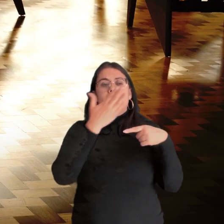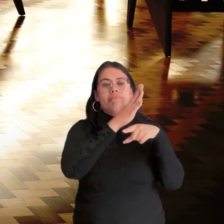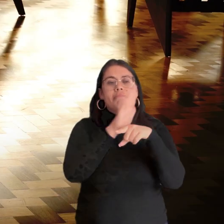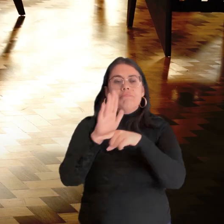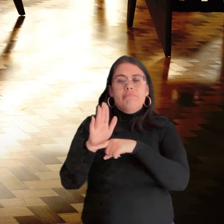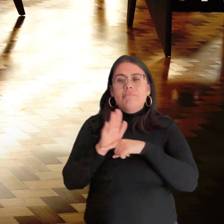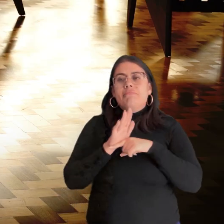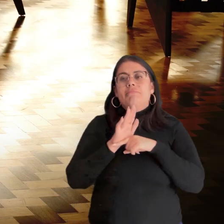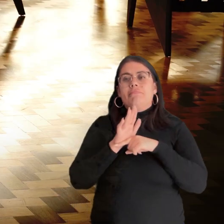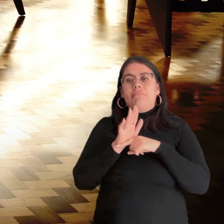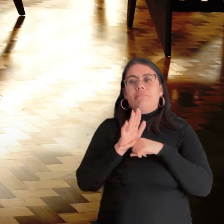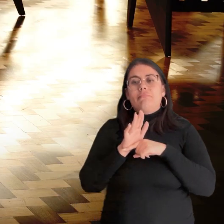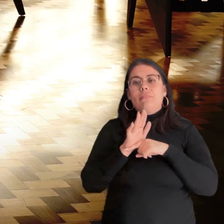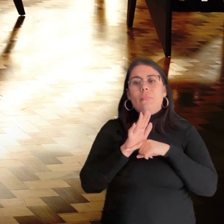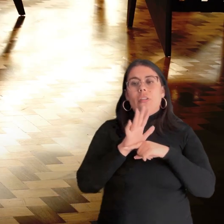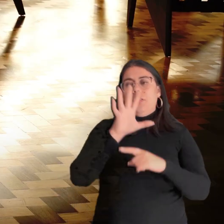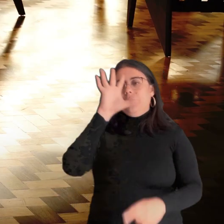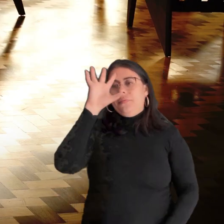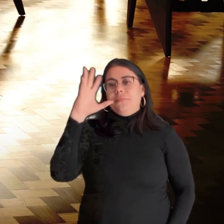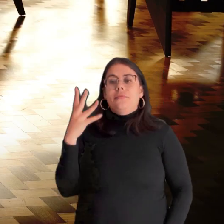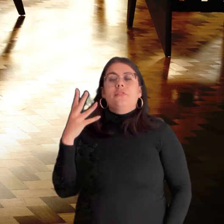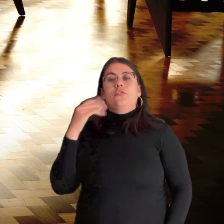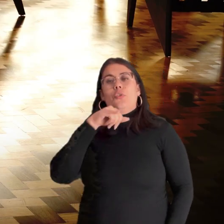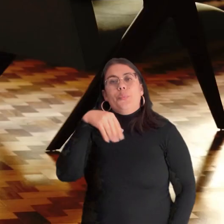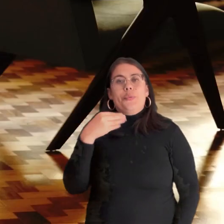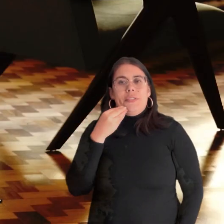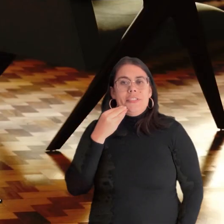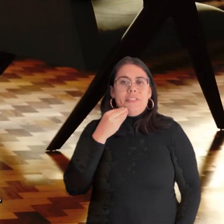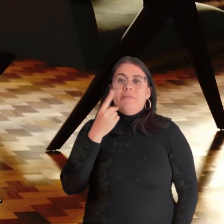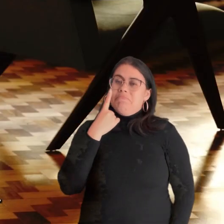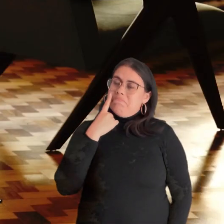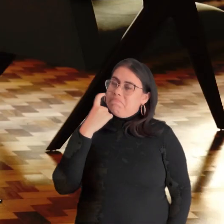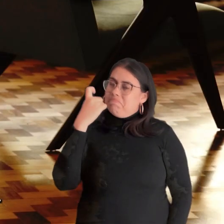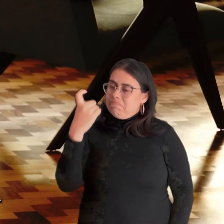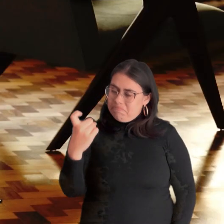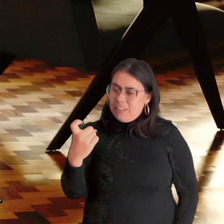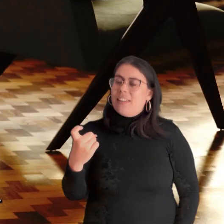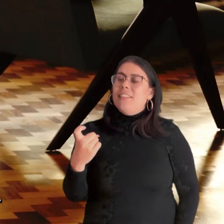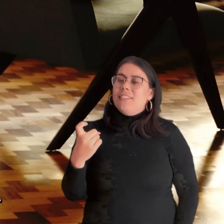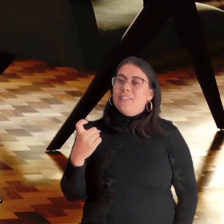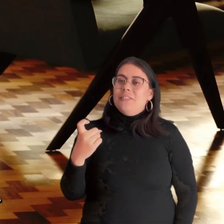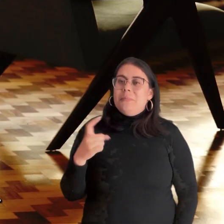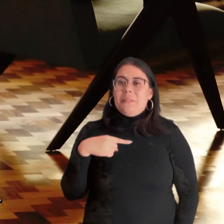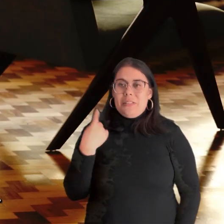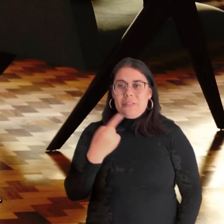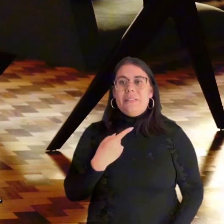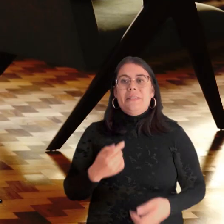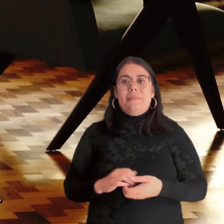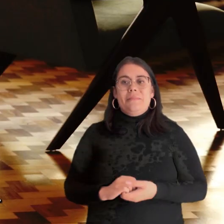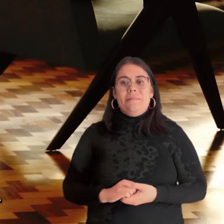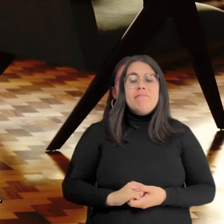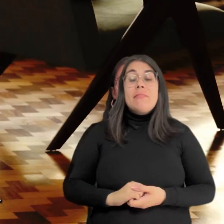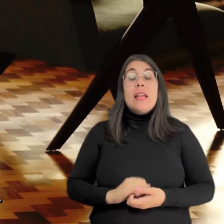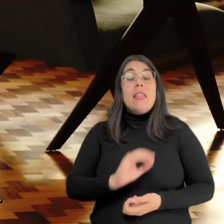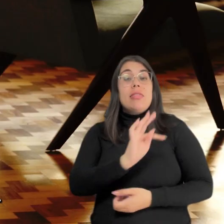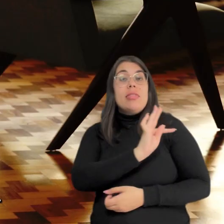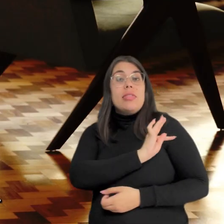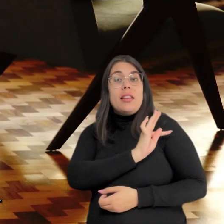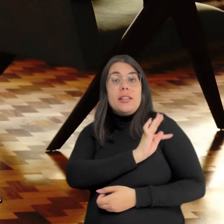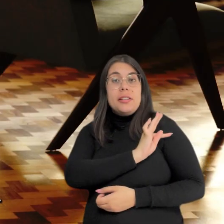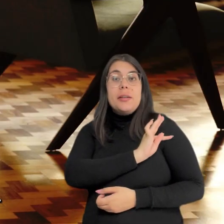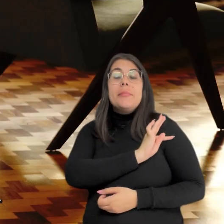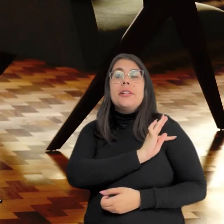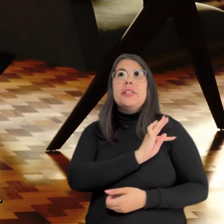oportunidade muito interessante para nós. Tecnicamente, a casa,